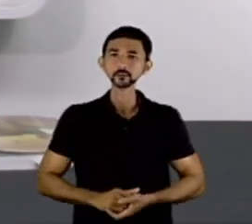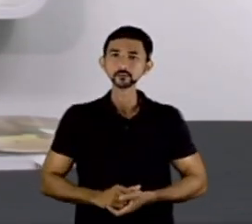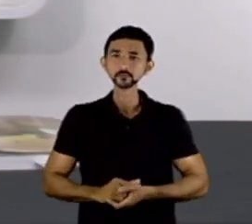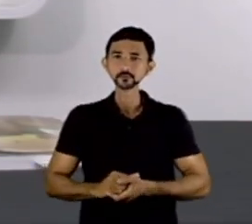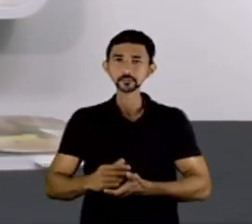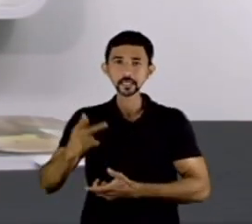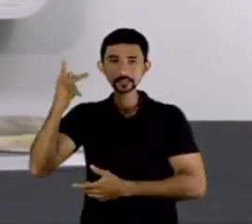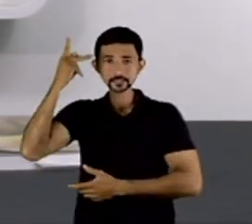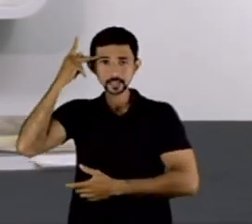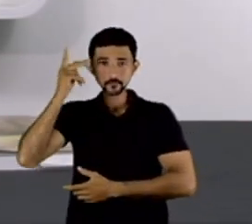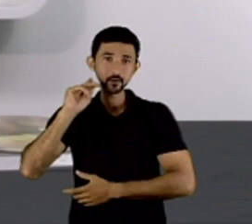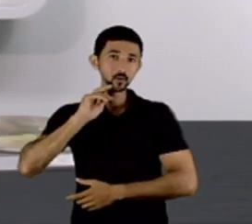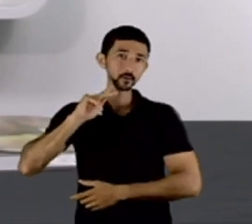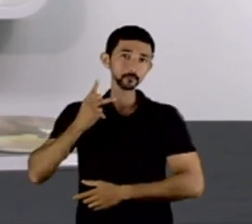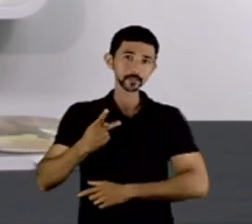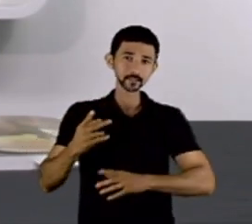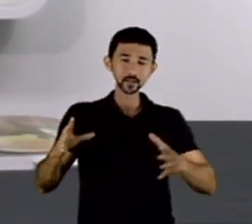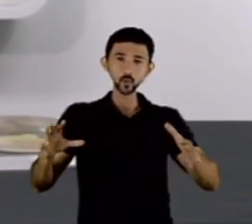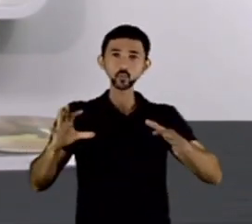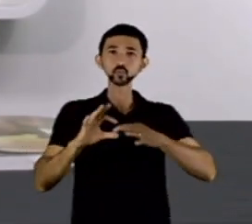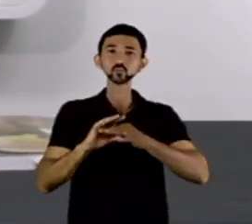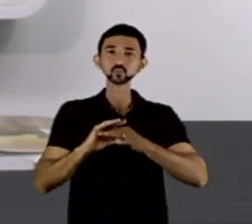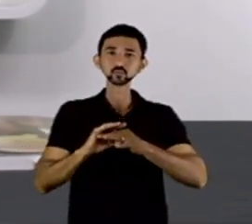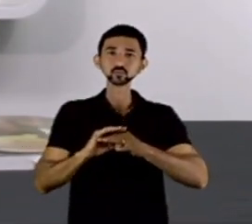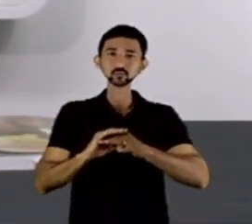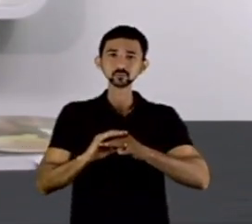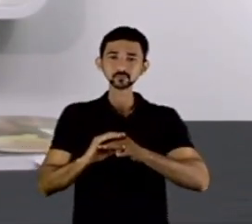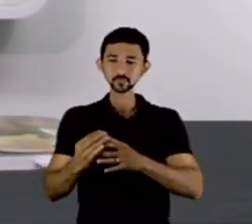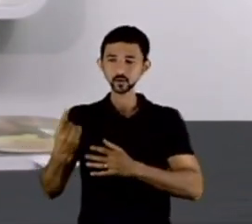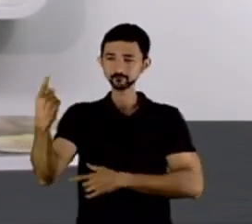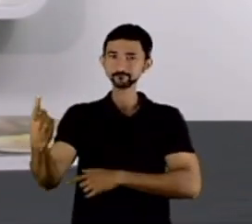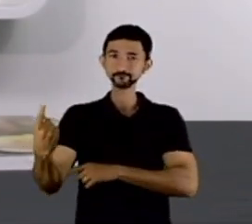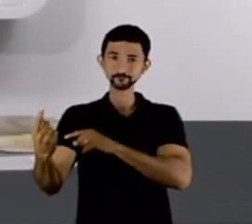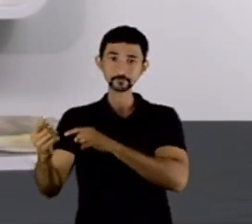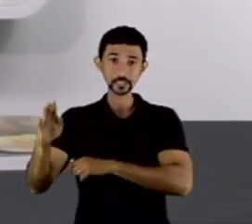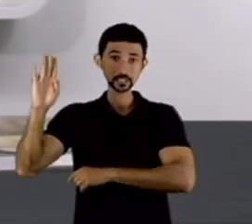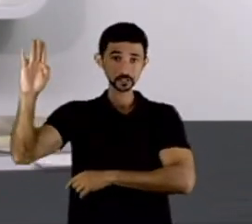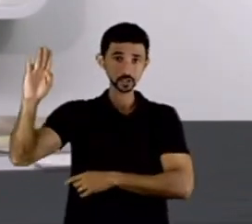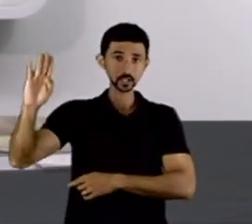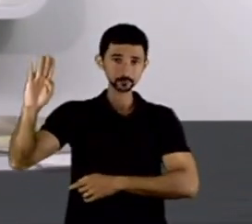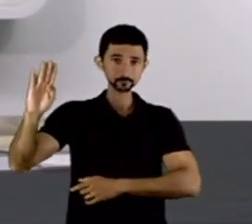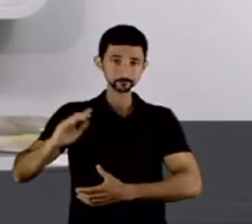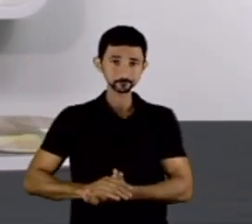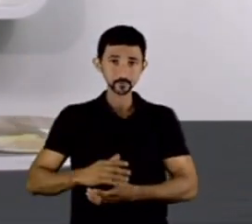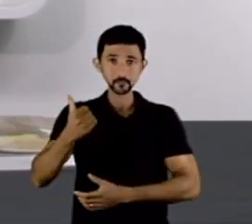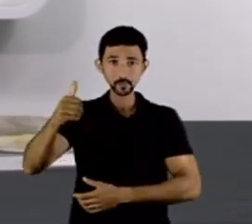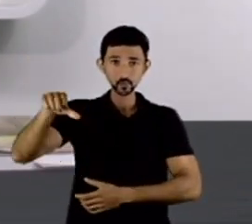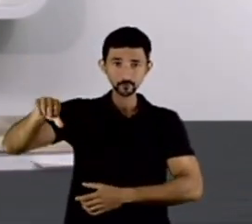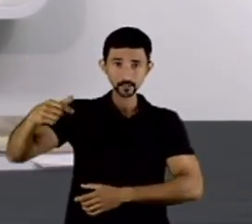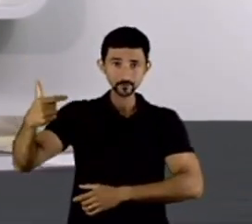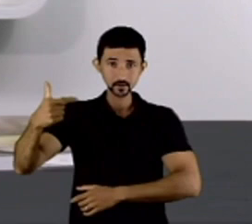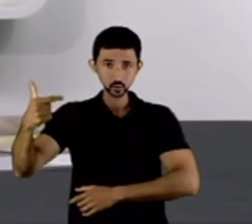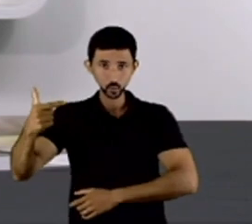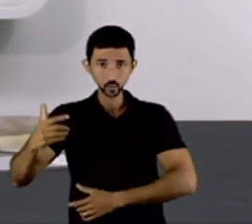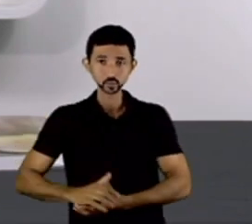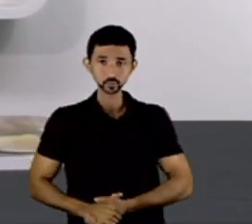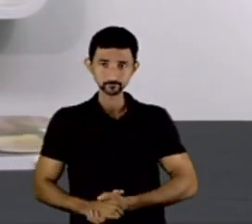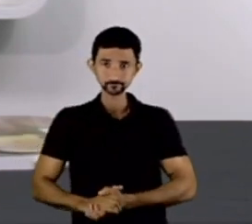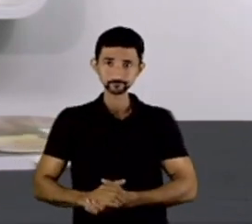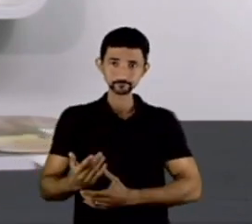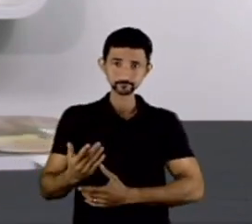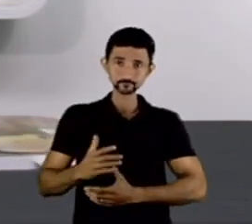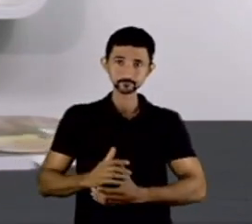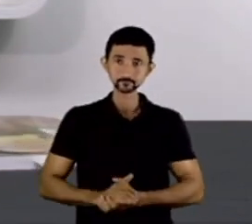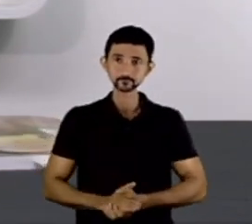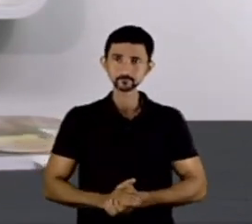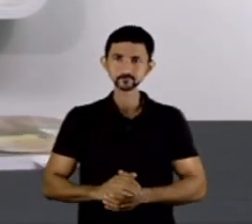São Paulo e Minas se uniam, lançavam um candidato. Nesse momento, em 22, eles lançaram Arthur Bernardes. Aí todo mundo,